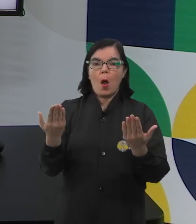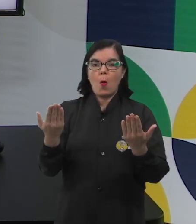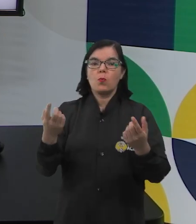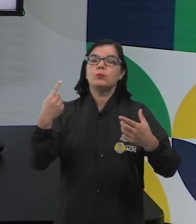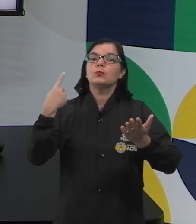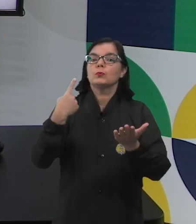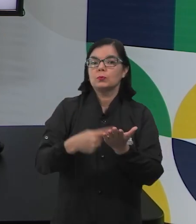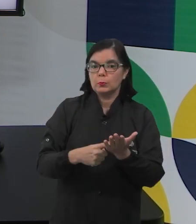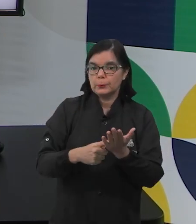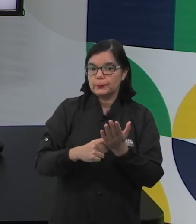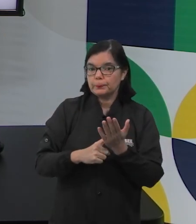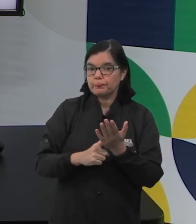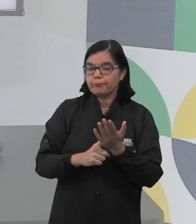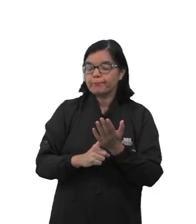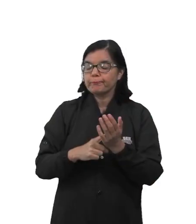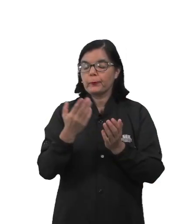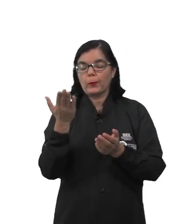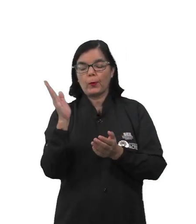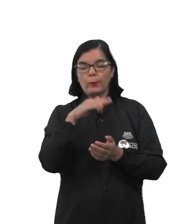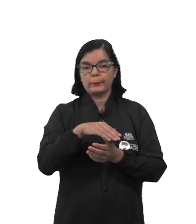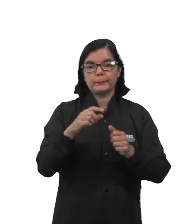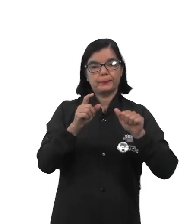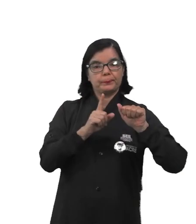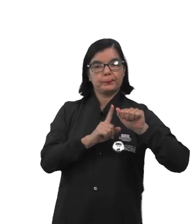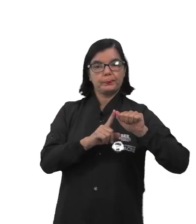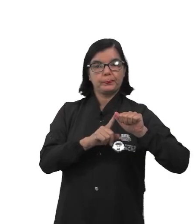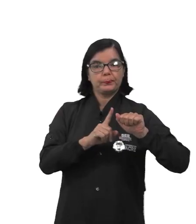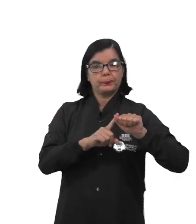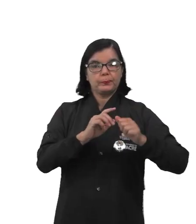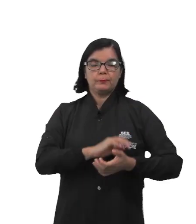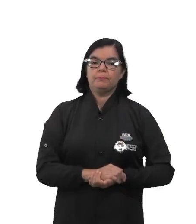se encaixa. Bora nas alternativas. Letra A,